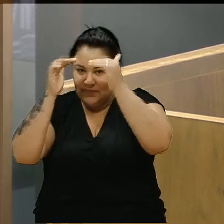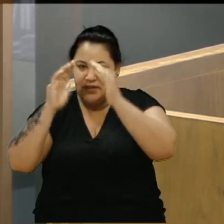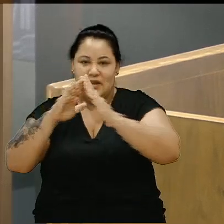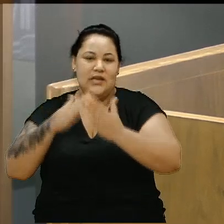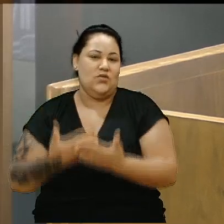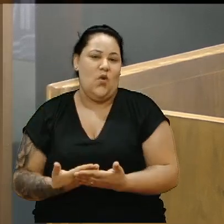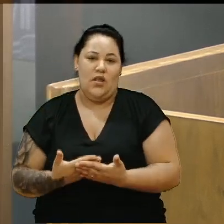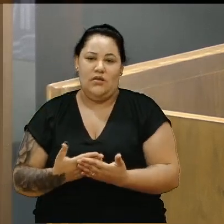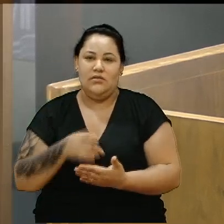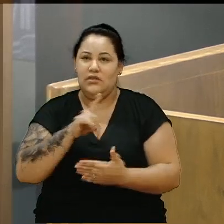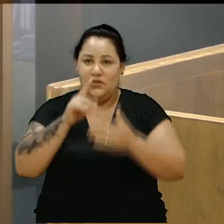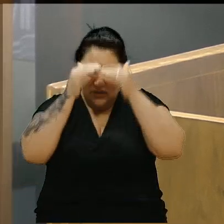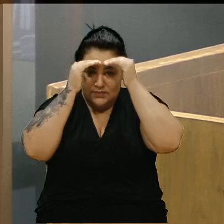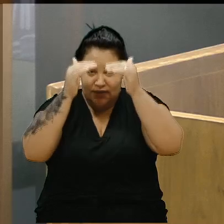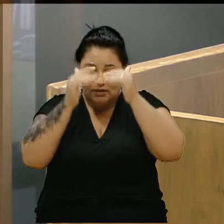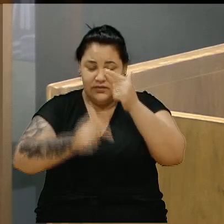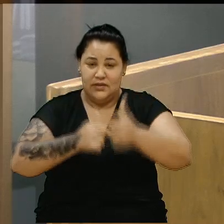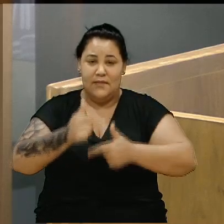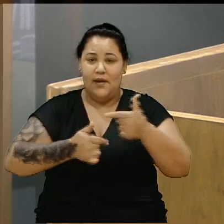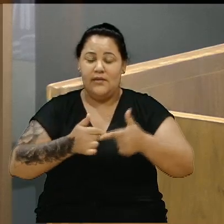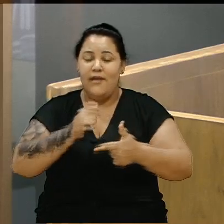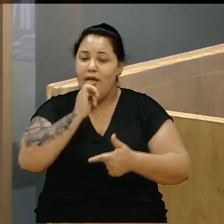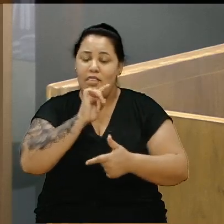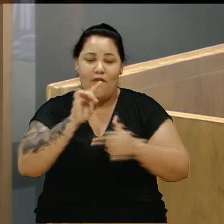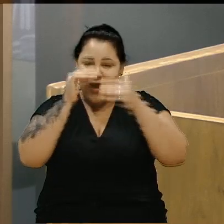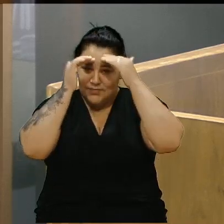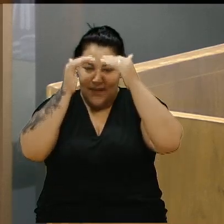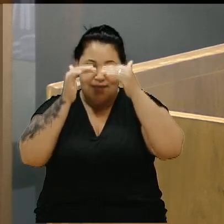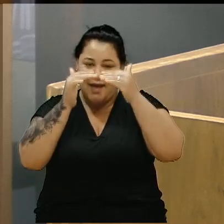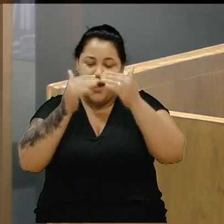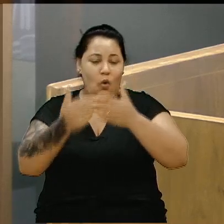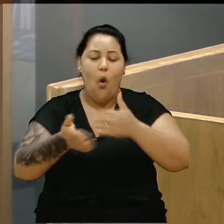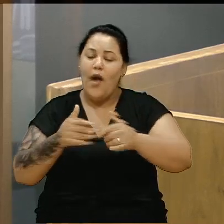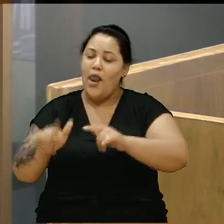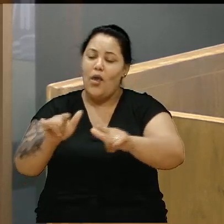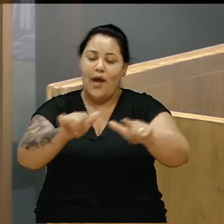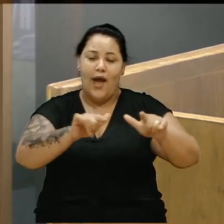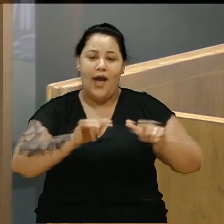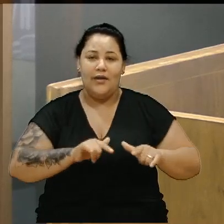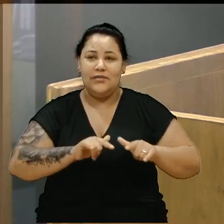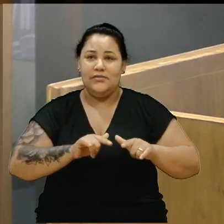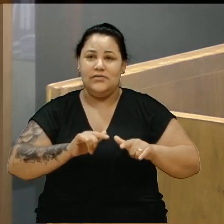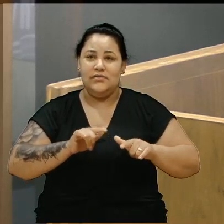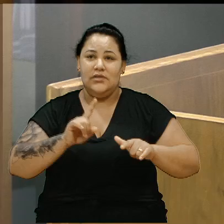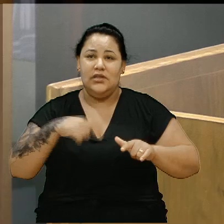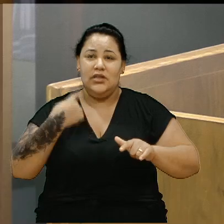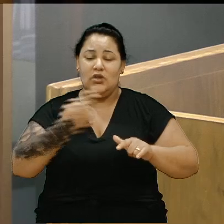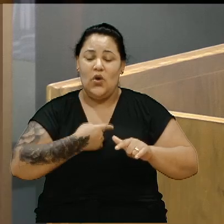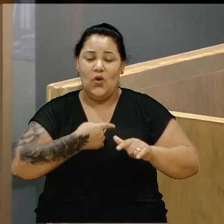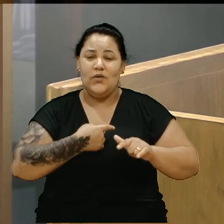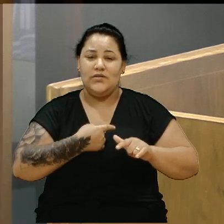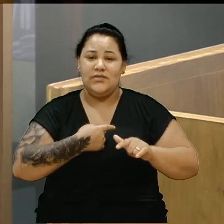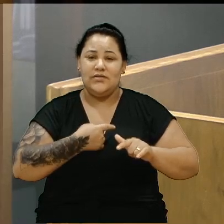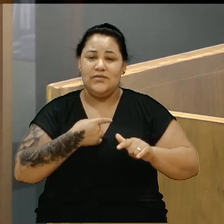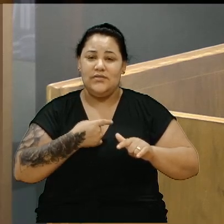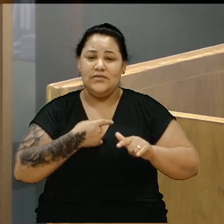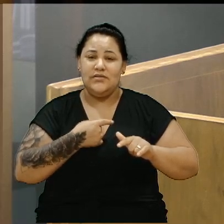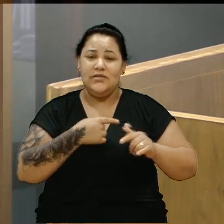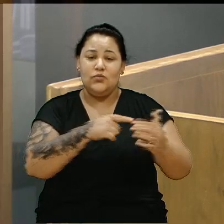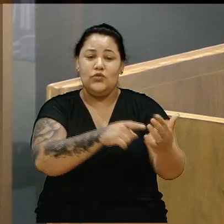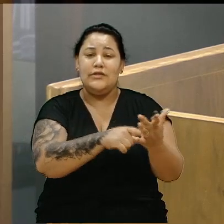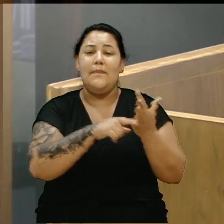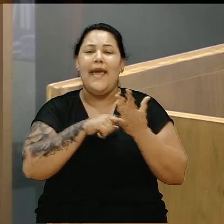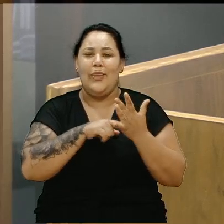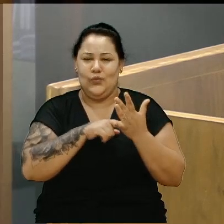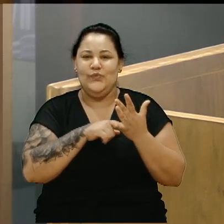vai respeitar no trabalho e não vai respeitar aqui. E nós aqui somos a caixa de ressonância da sociedade. Somos o